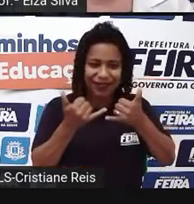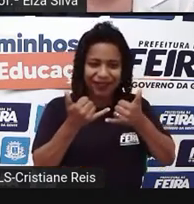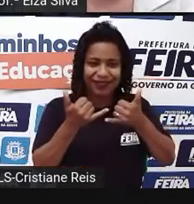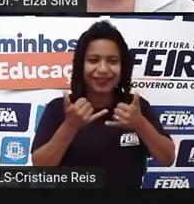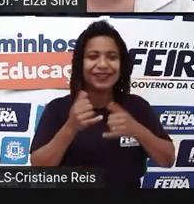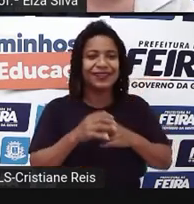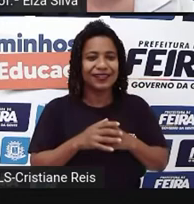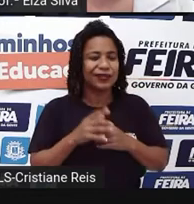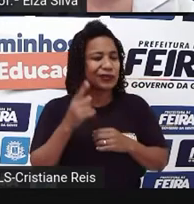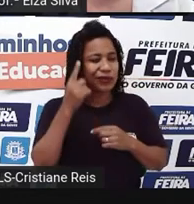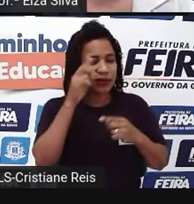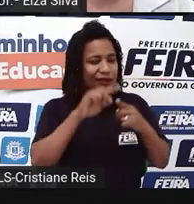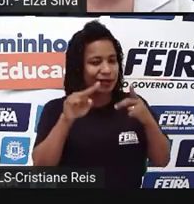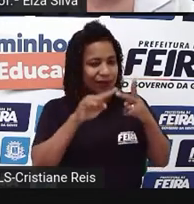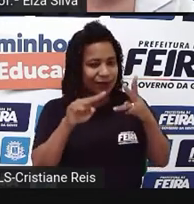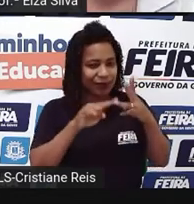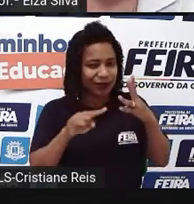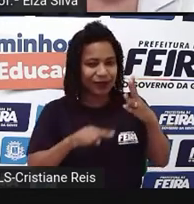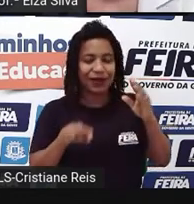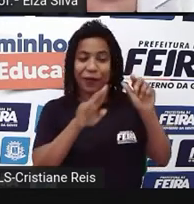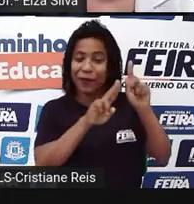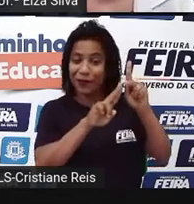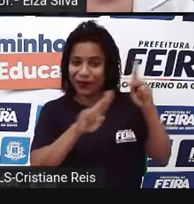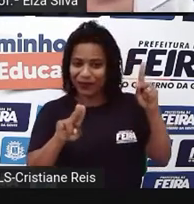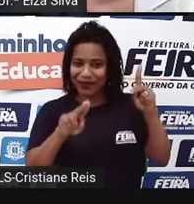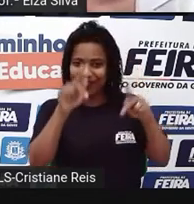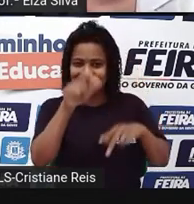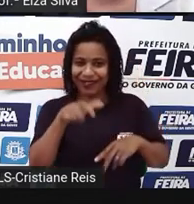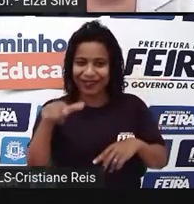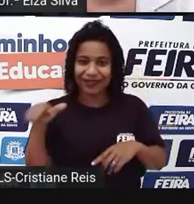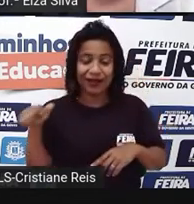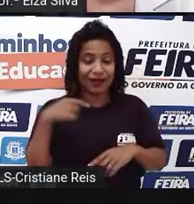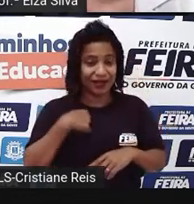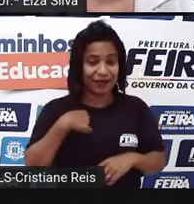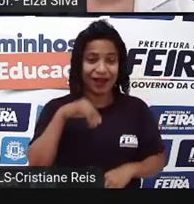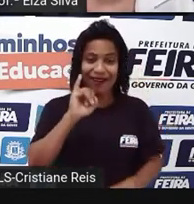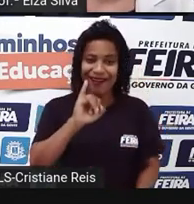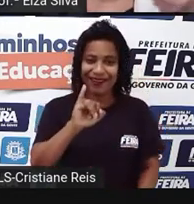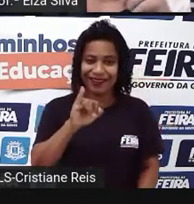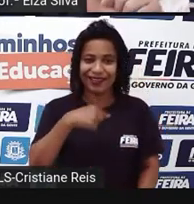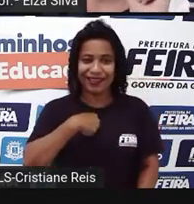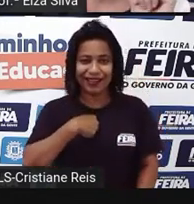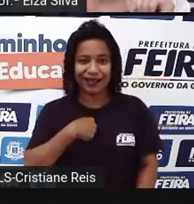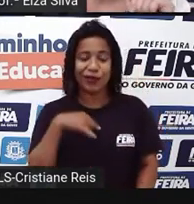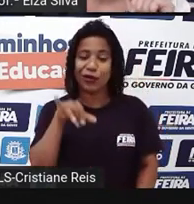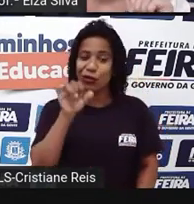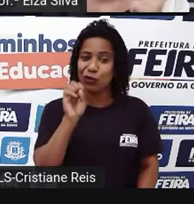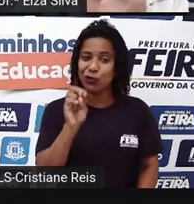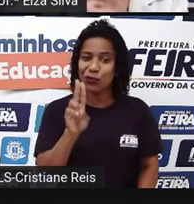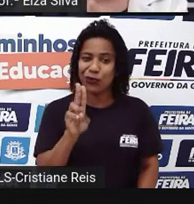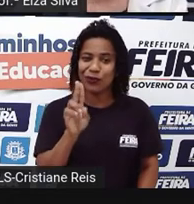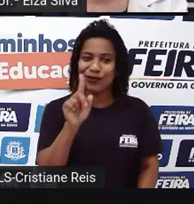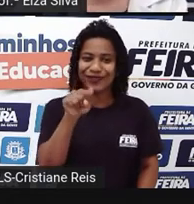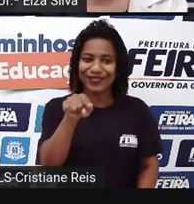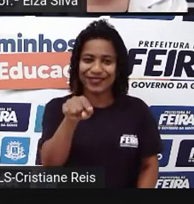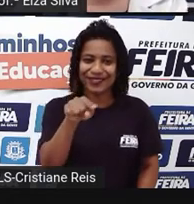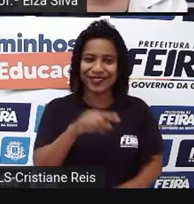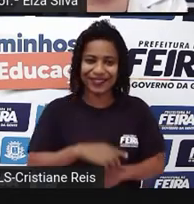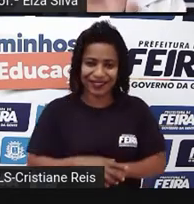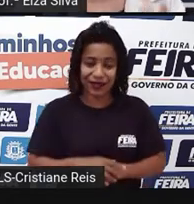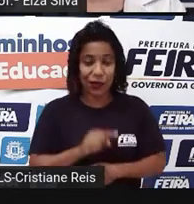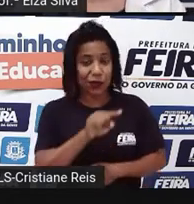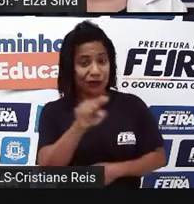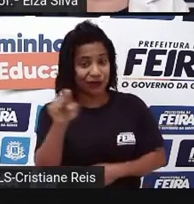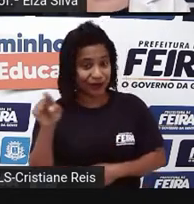gente só vai revisar rapidinho. Vamos lá? I, eu, you, você. ou vocês,